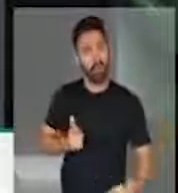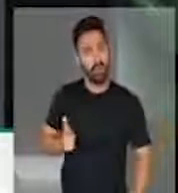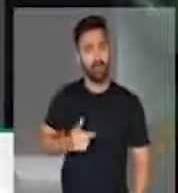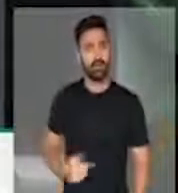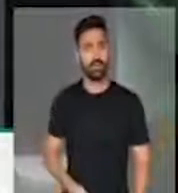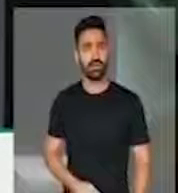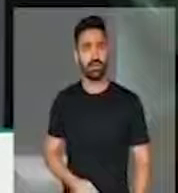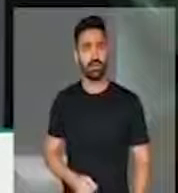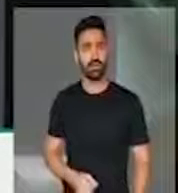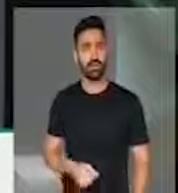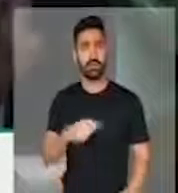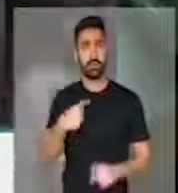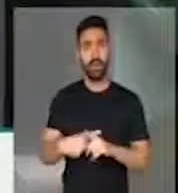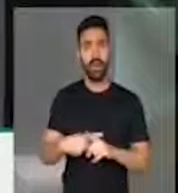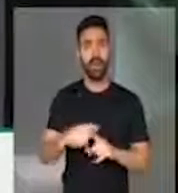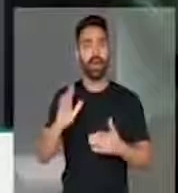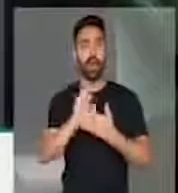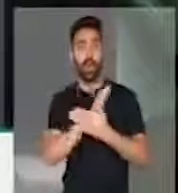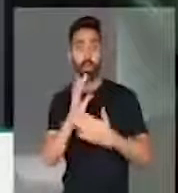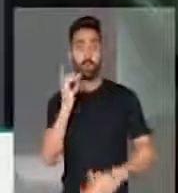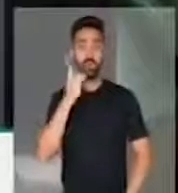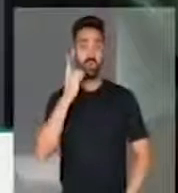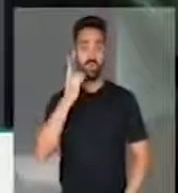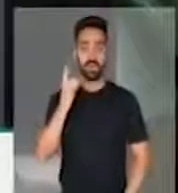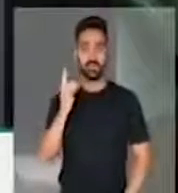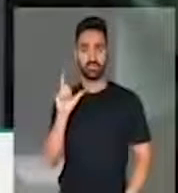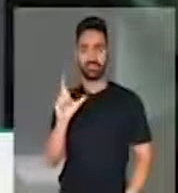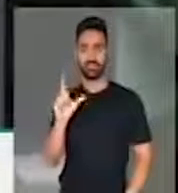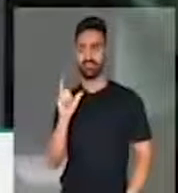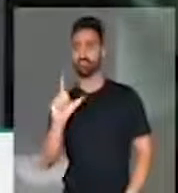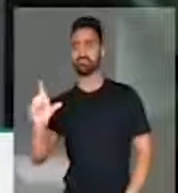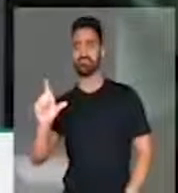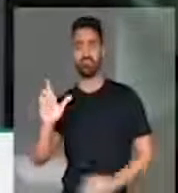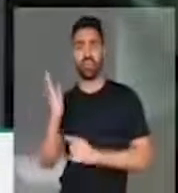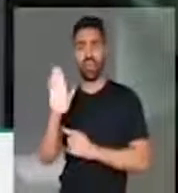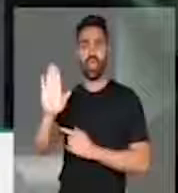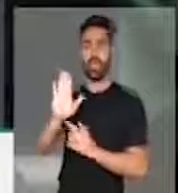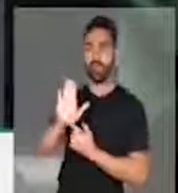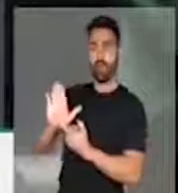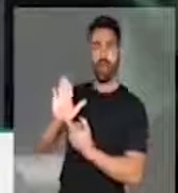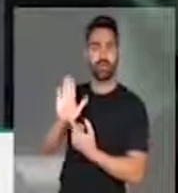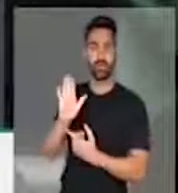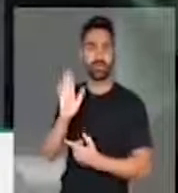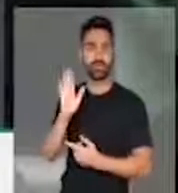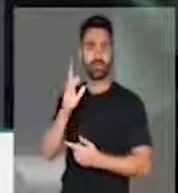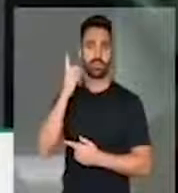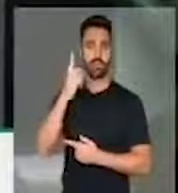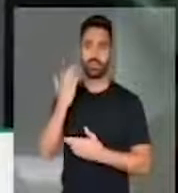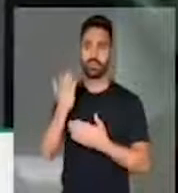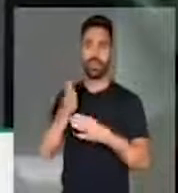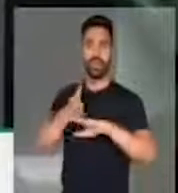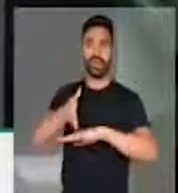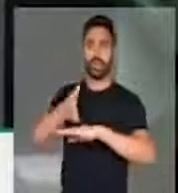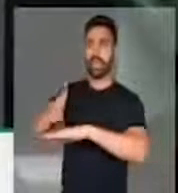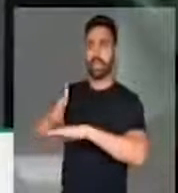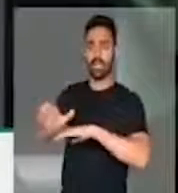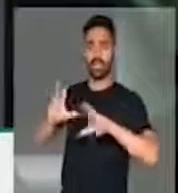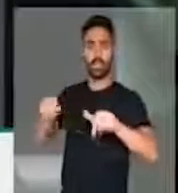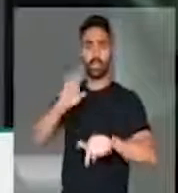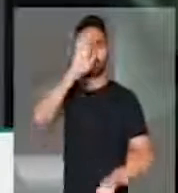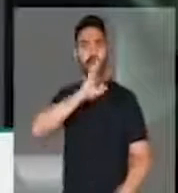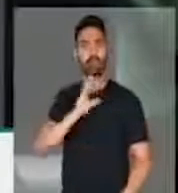na carteirada que muitos de vocês, né, dão. Eu ando de cabeça erguida, mas eu tenho certeza que eu já